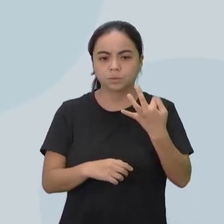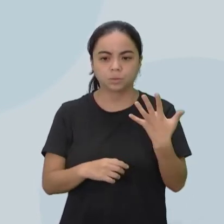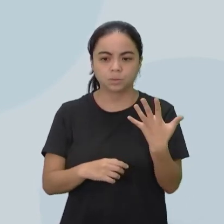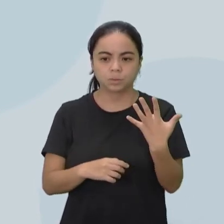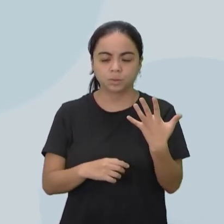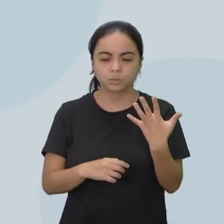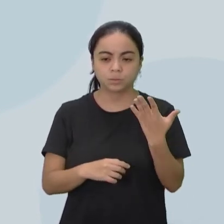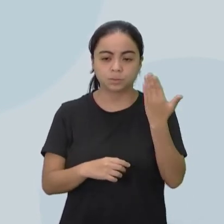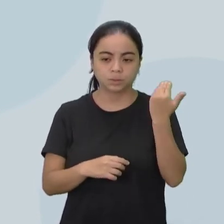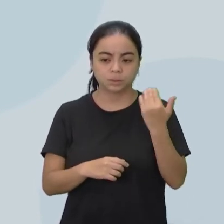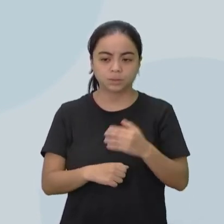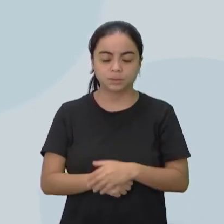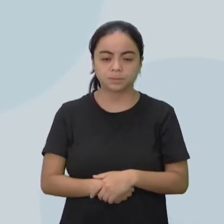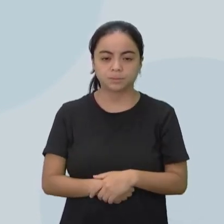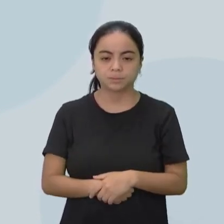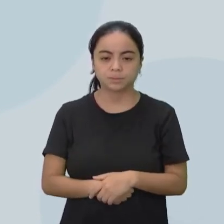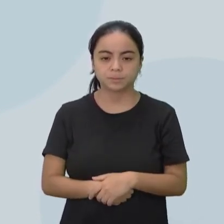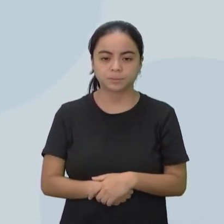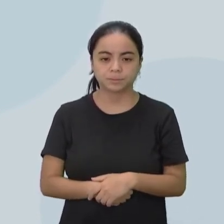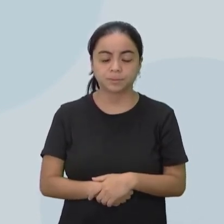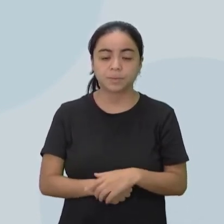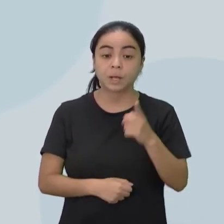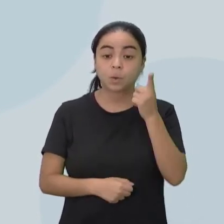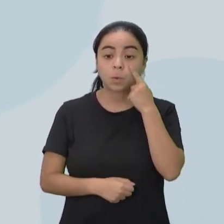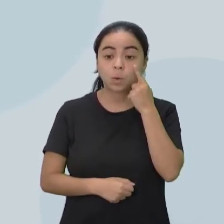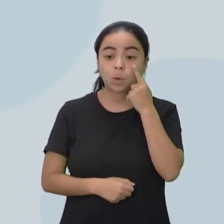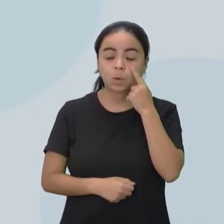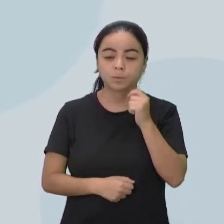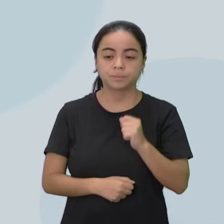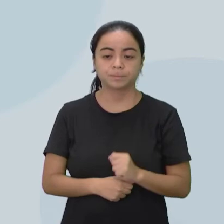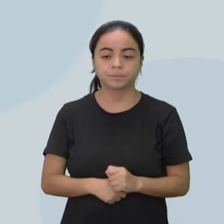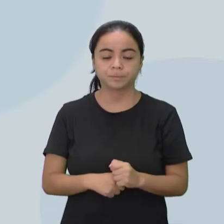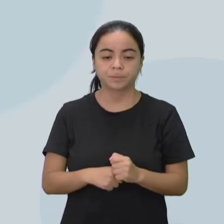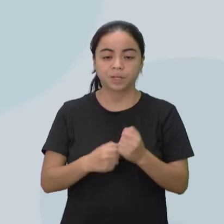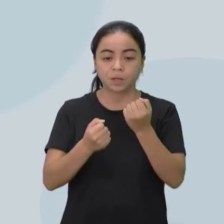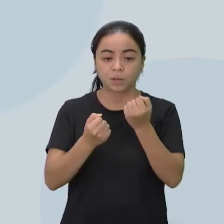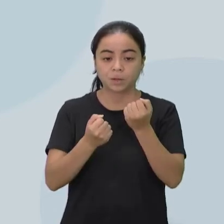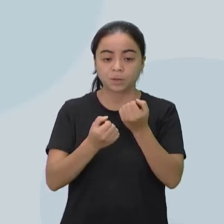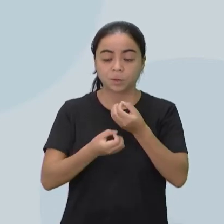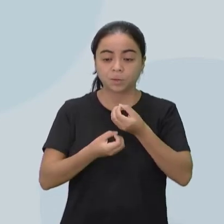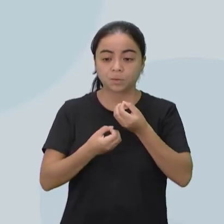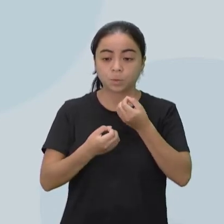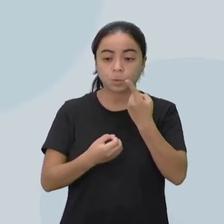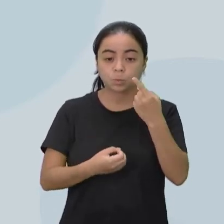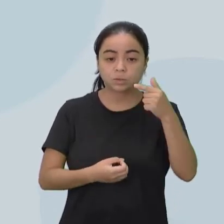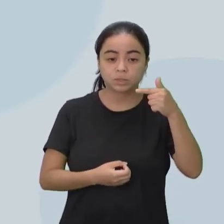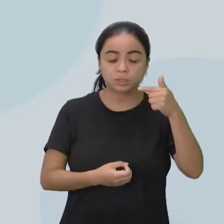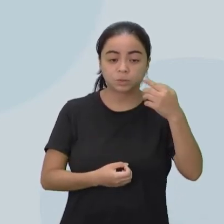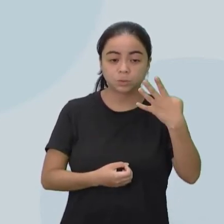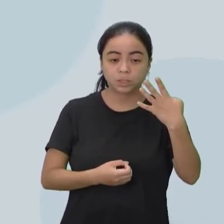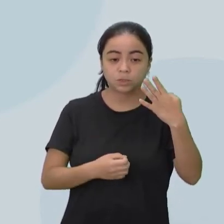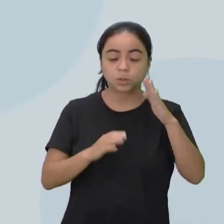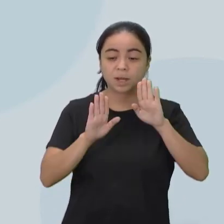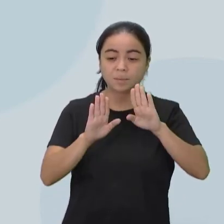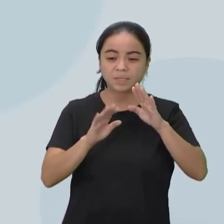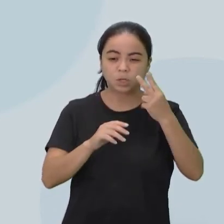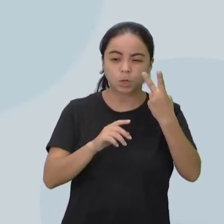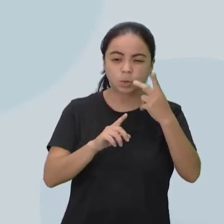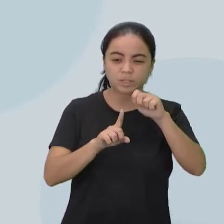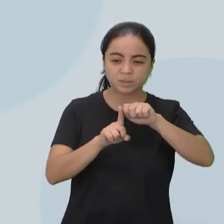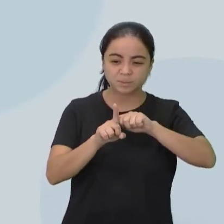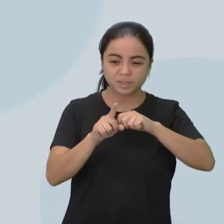parte anterior. Veja aí, então, que eu tenho um dado aqui de 174, mas considere 2 meses, tá